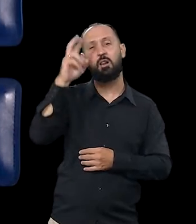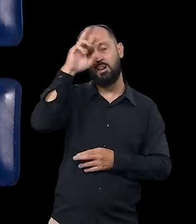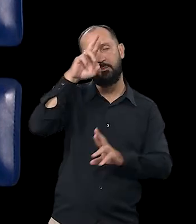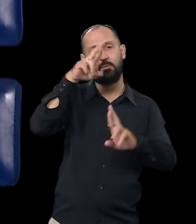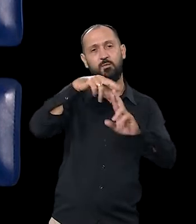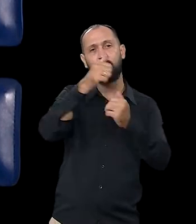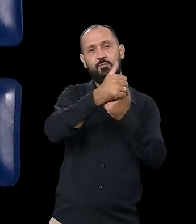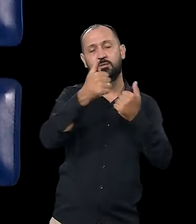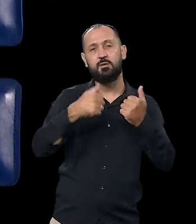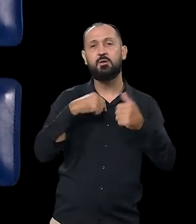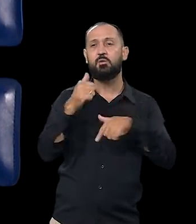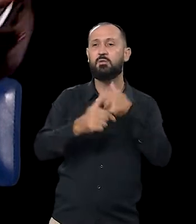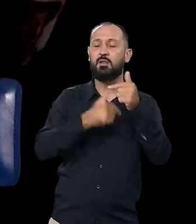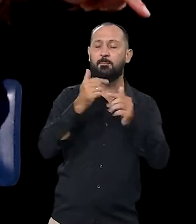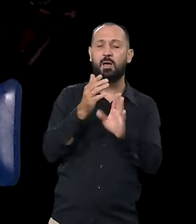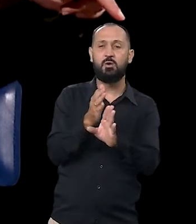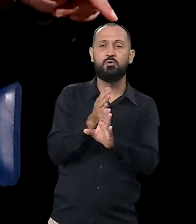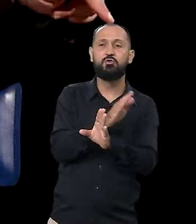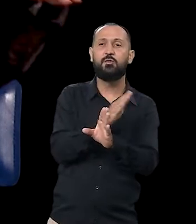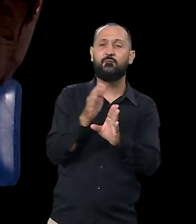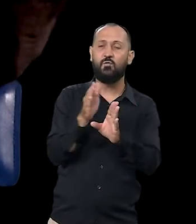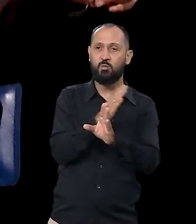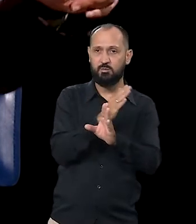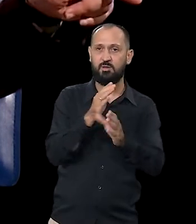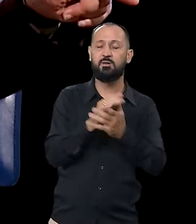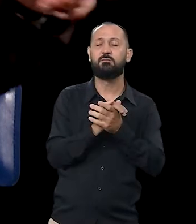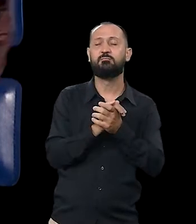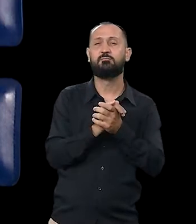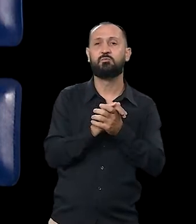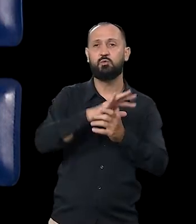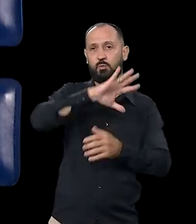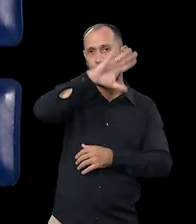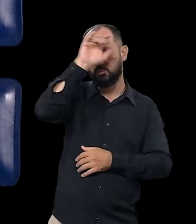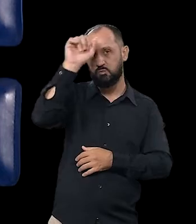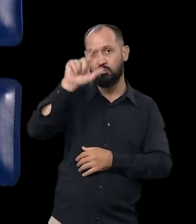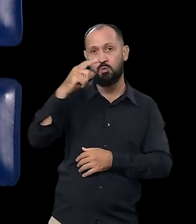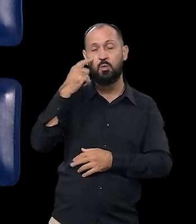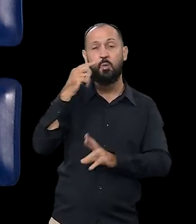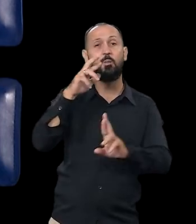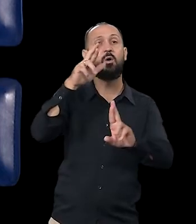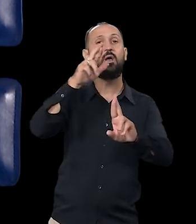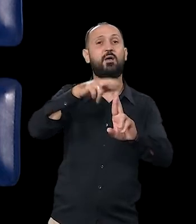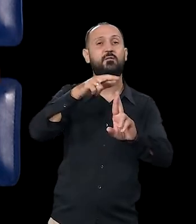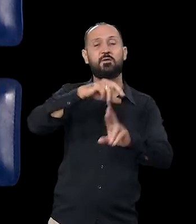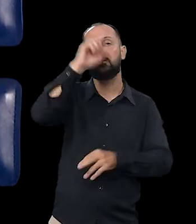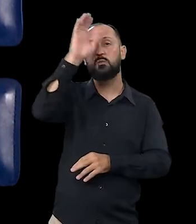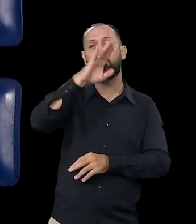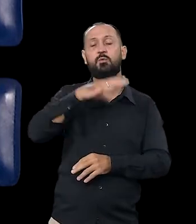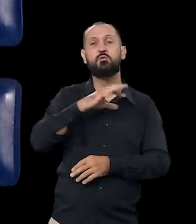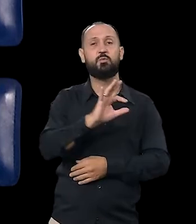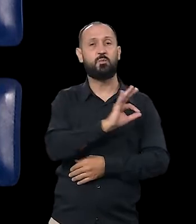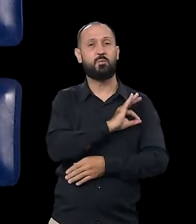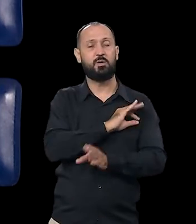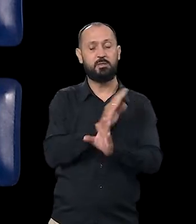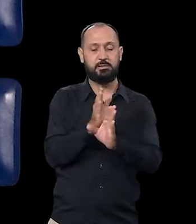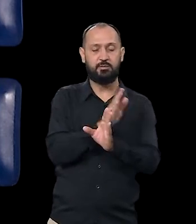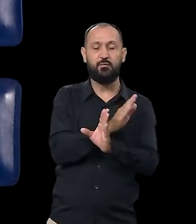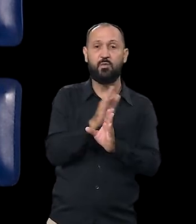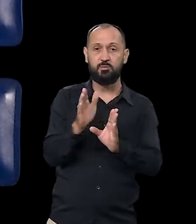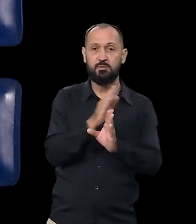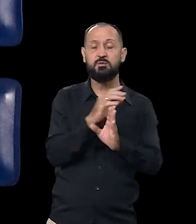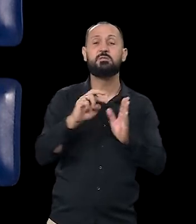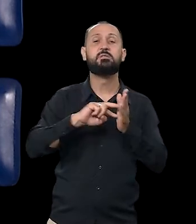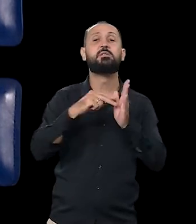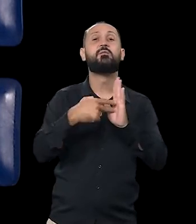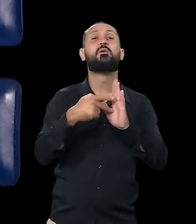presidente Jair Messias Bolsonaro, ele referenciou o Departamento de Operações de Fronteira do Mato Grosso do Sul como